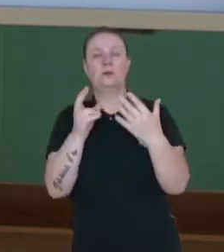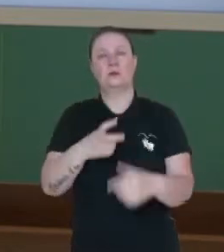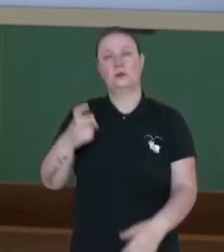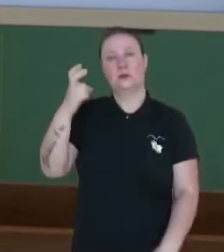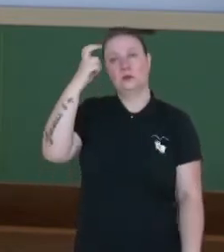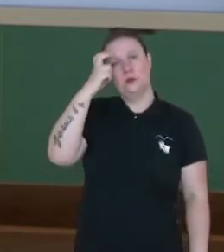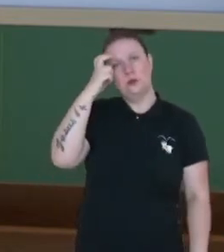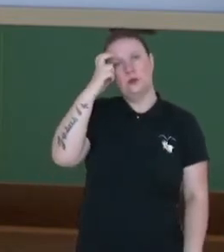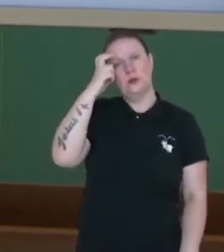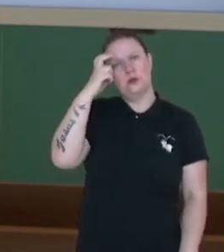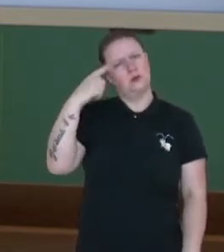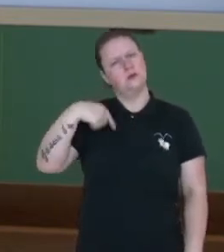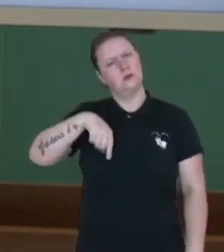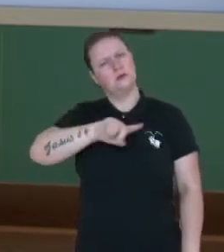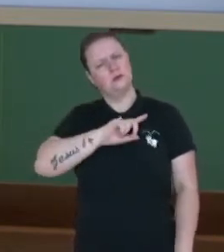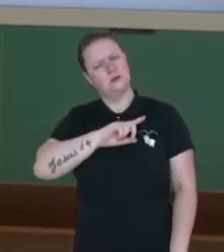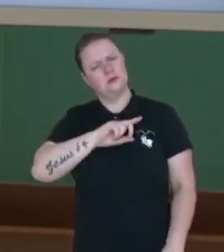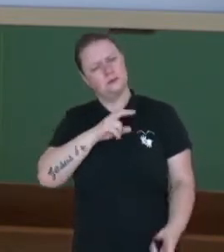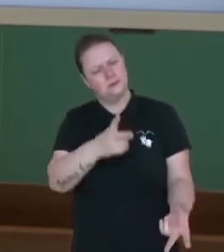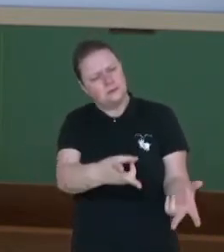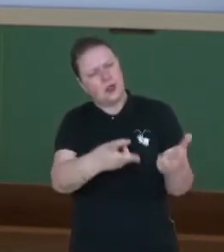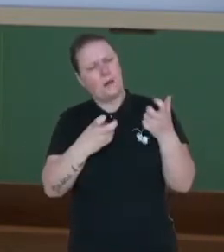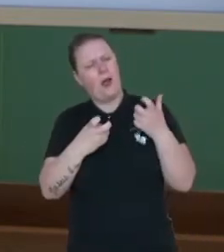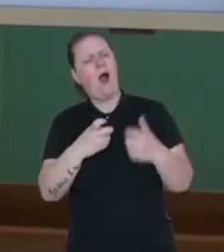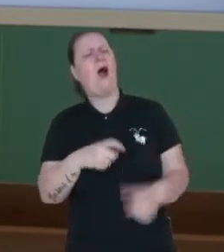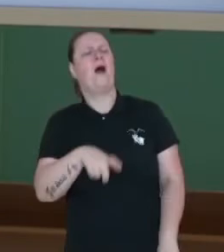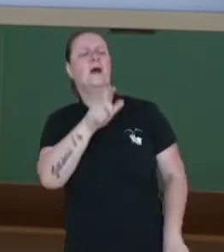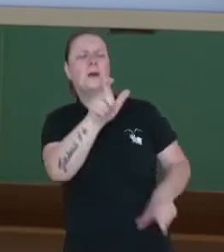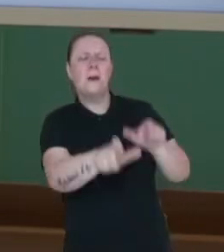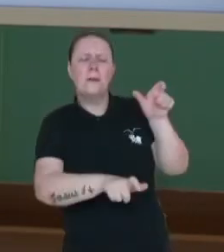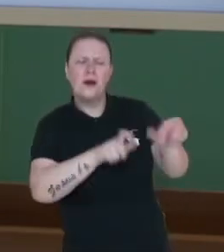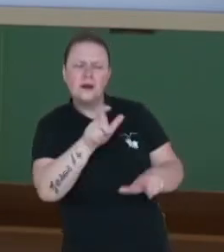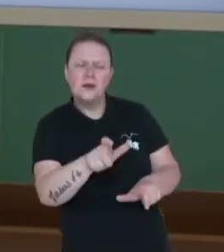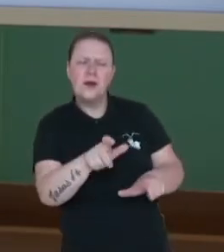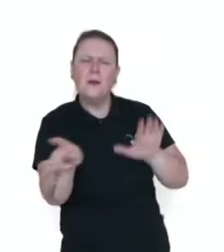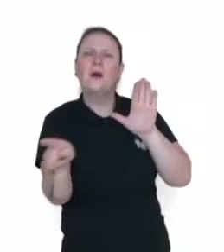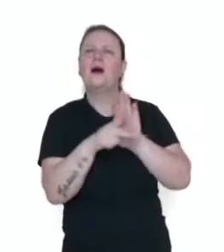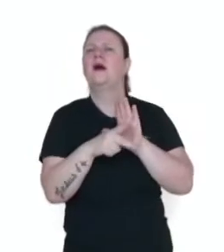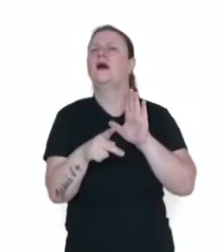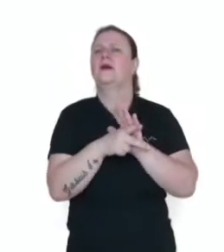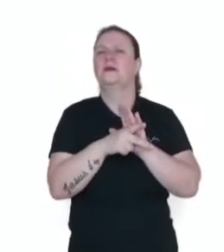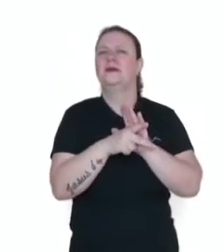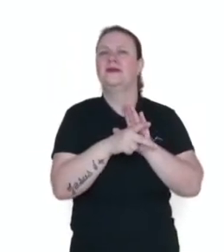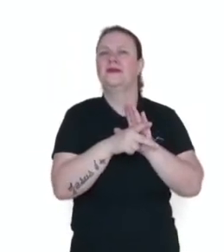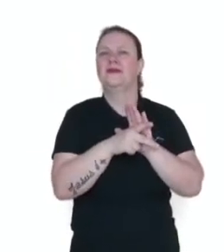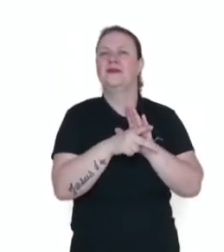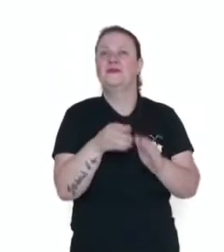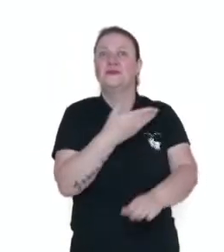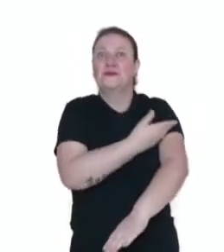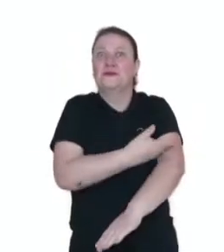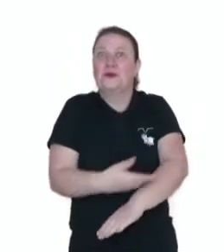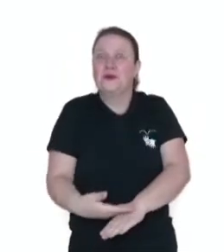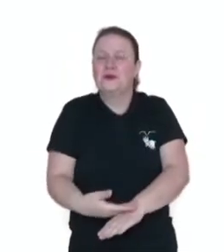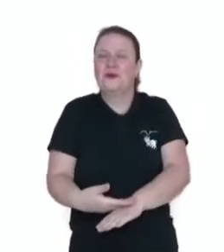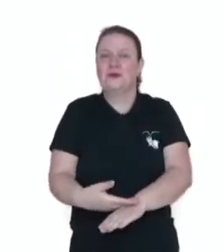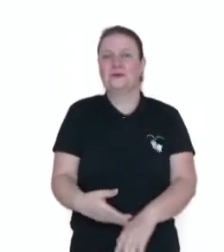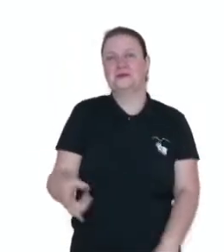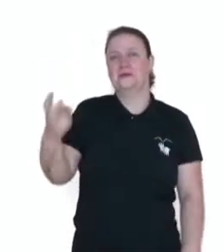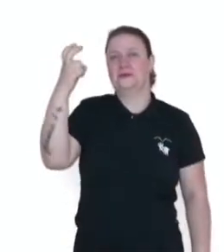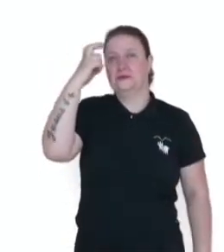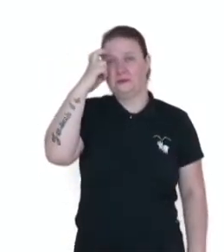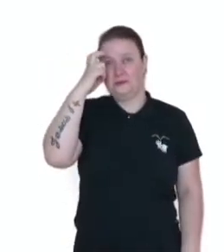de cultura que nos identificam como paranaense, né? Então, ali, quais são os nossos hábitos culturais, quais são os